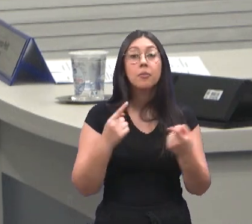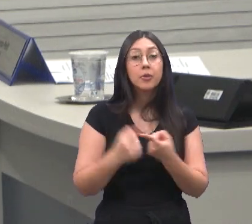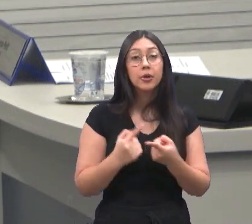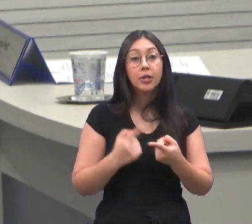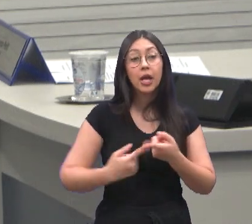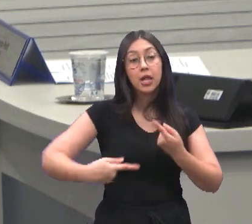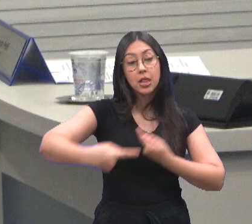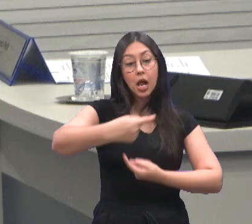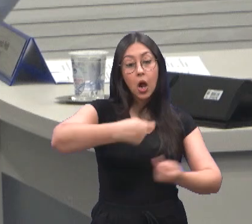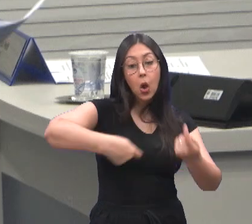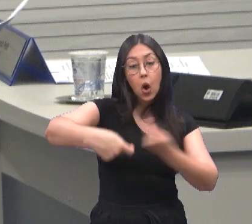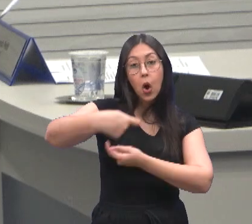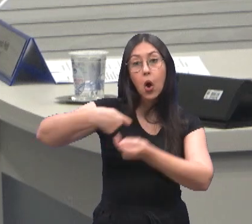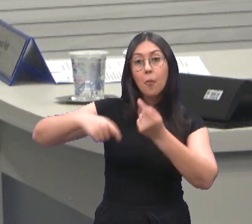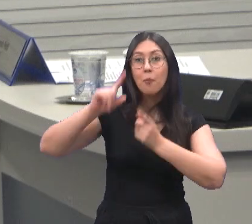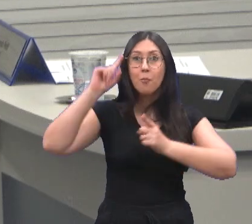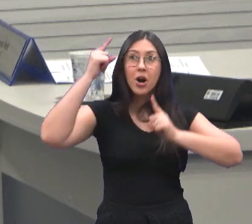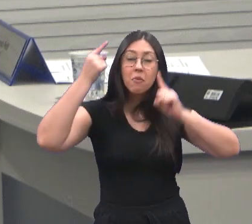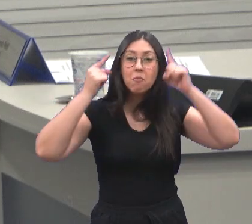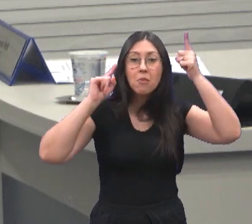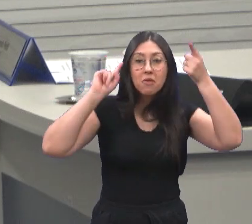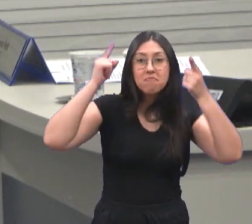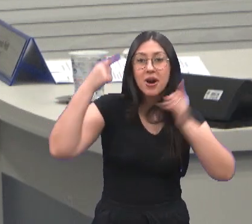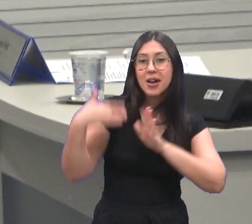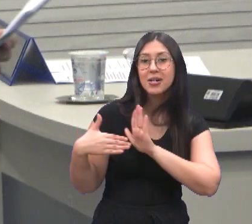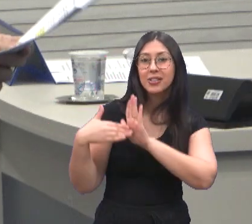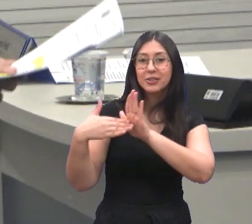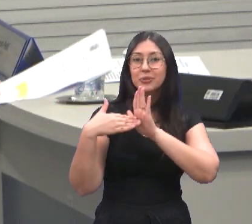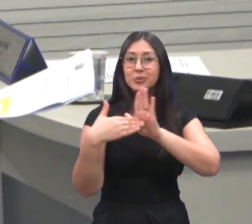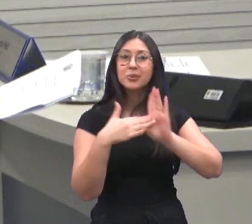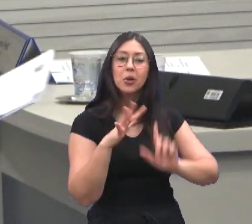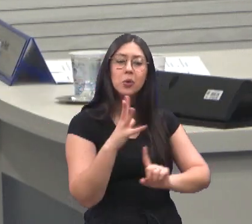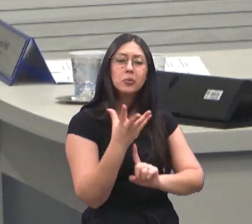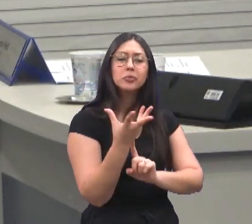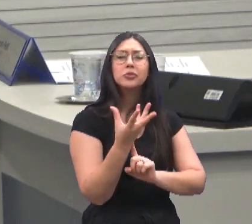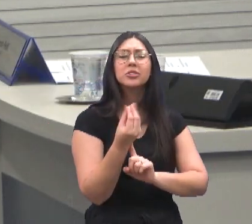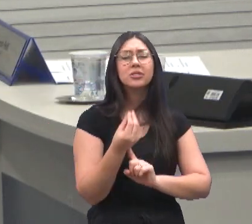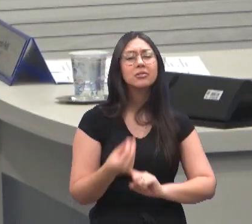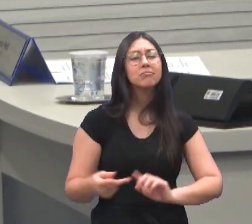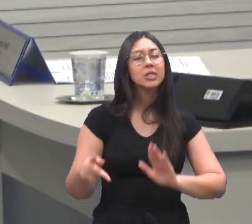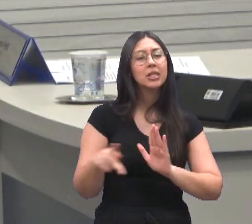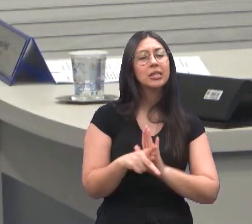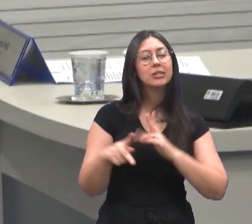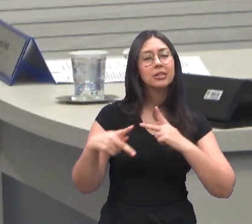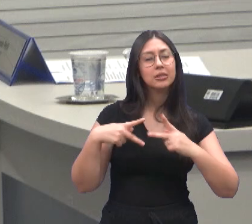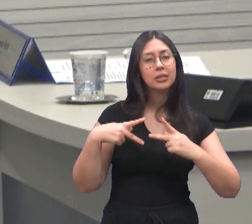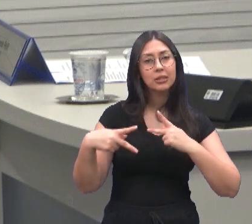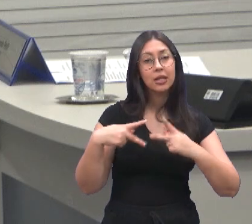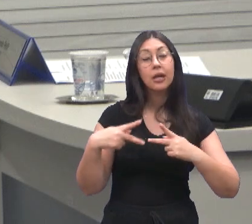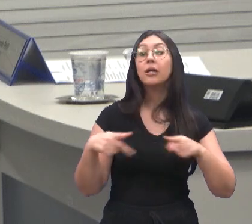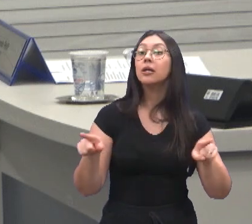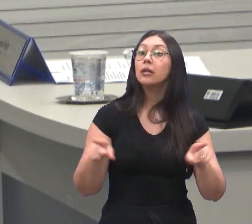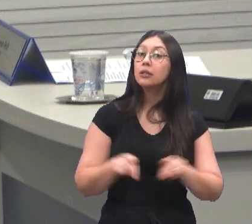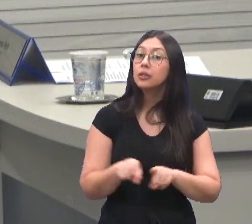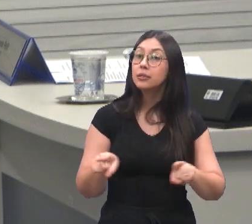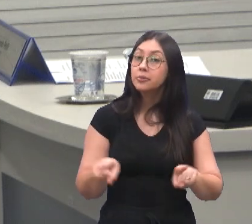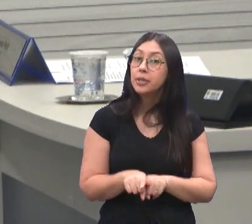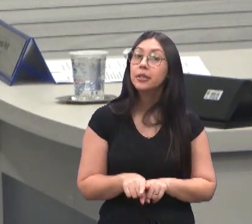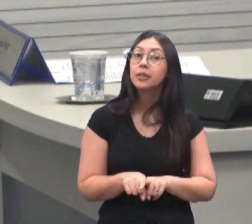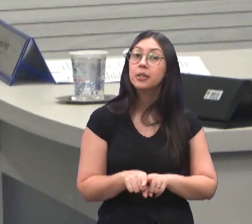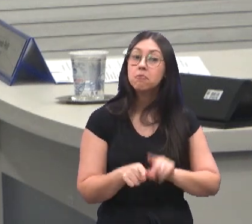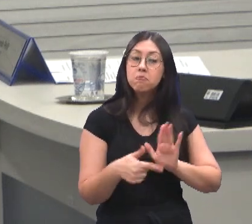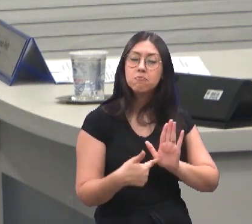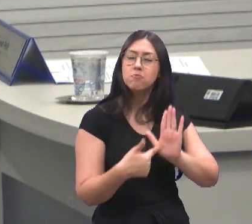economia criativa, a economia dos artistas e das cidades que têm esse projeto aprovado. E também começa a mostrar